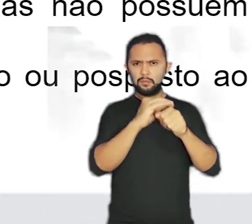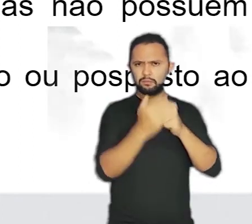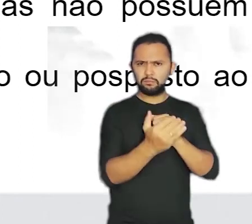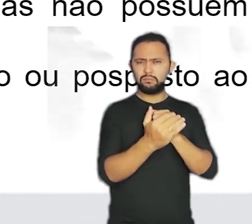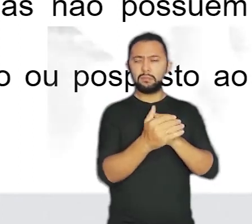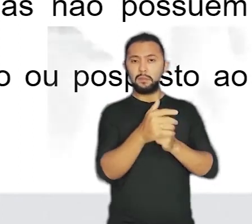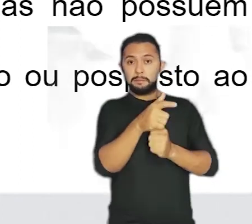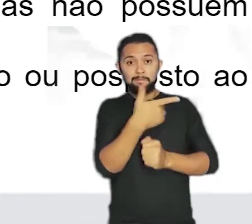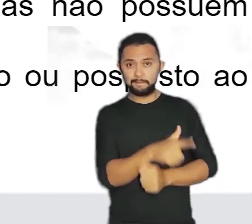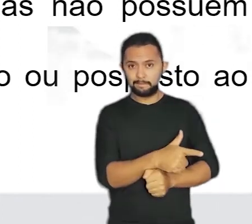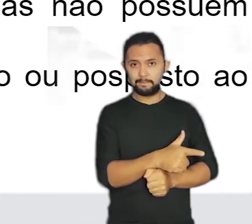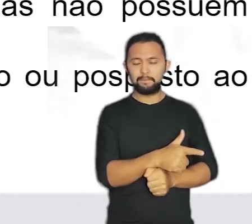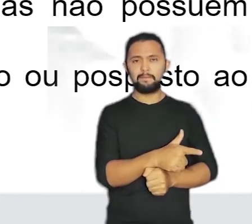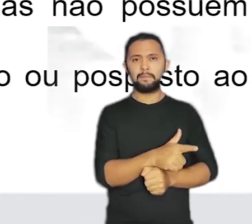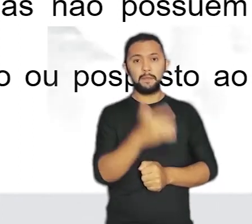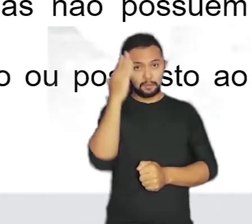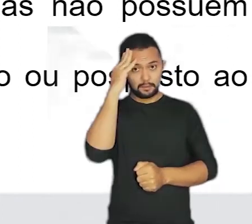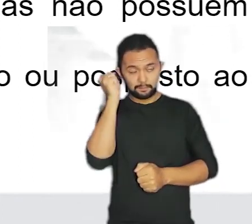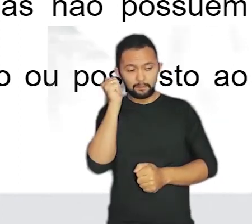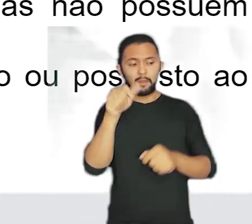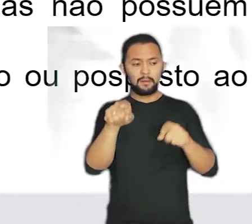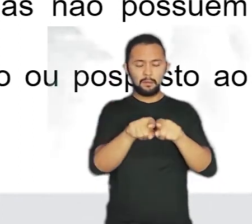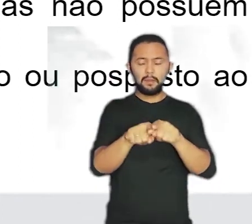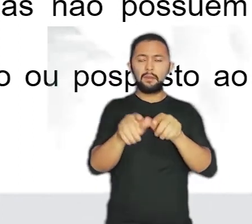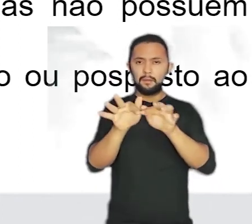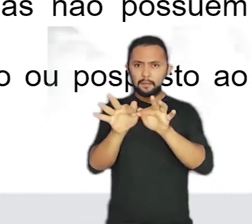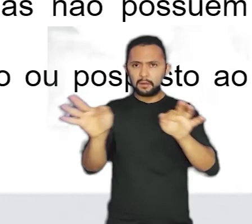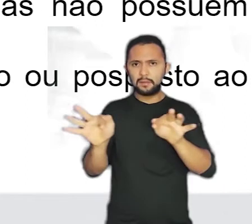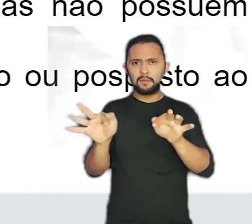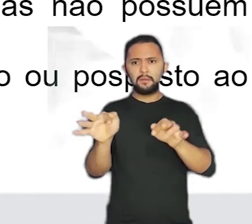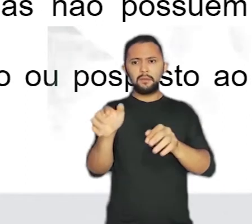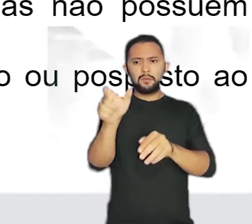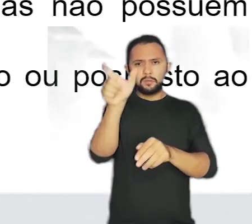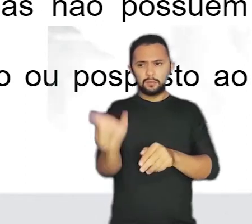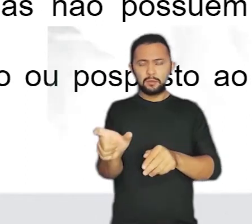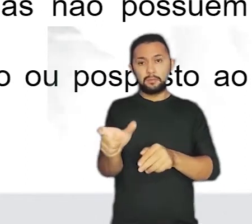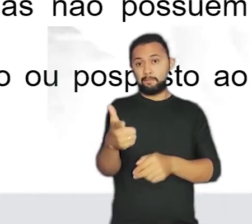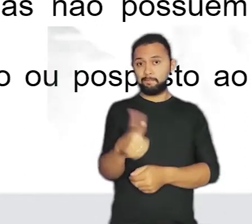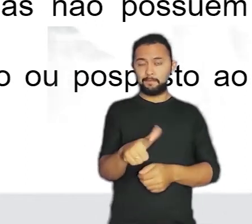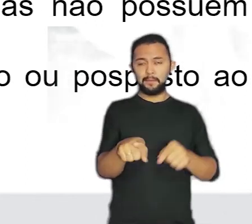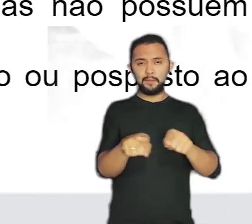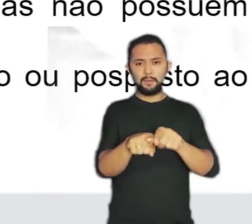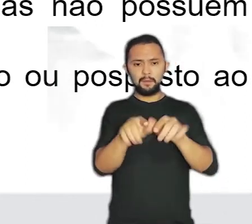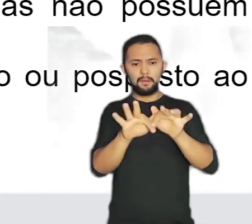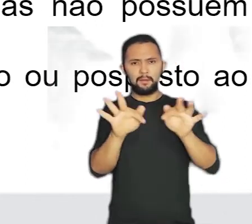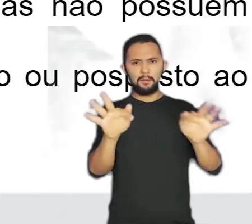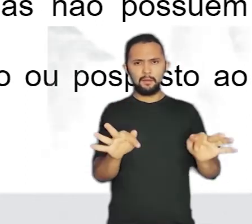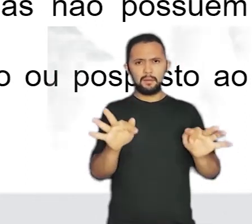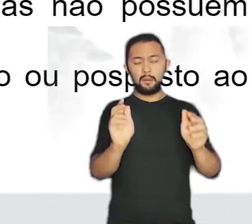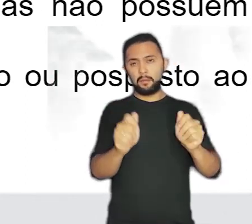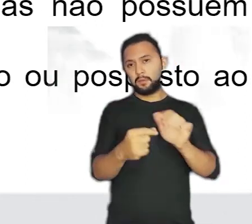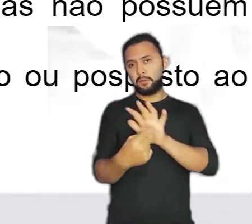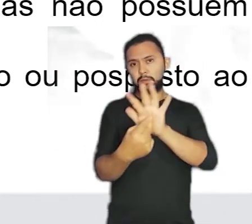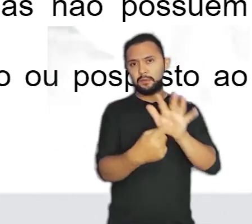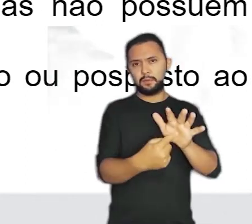e inexistente. Vão ter orações com sujeito inexistente, quando não possuírem sujeito. E em uma oração, o sujeito ele pode